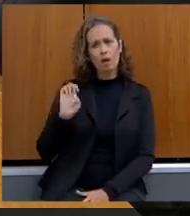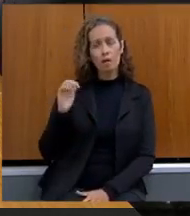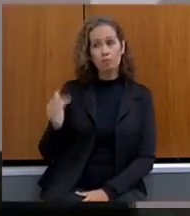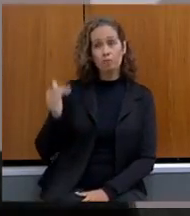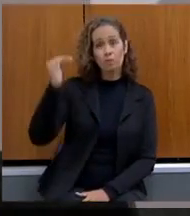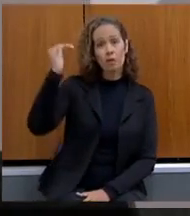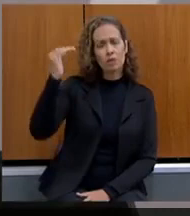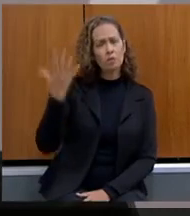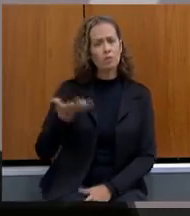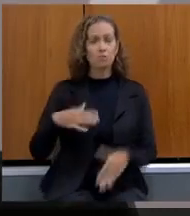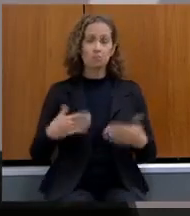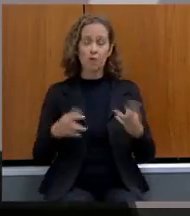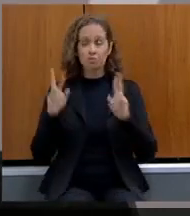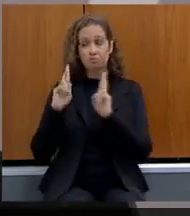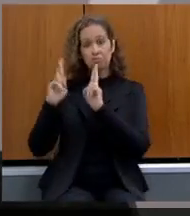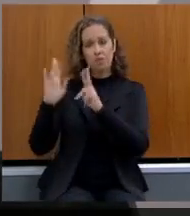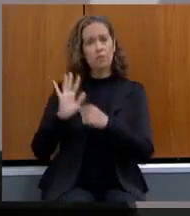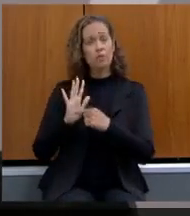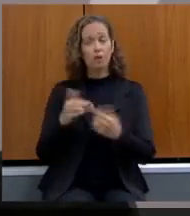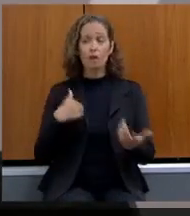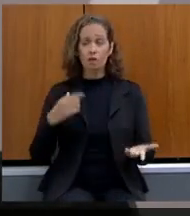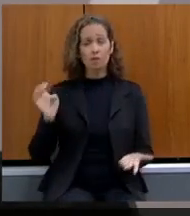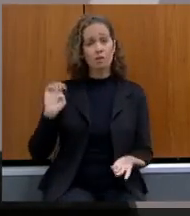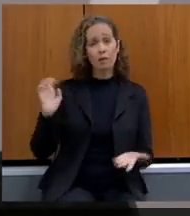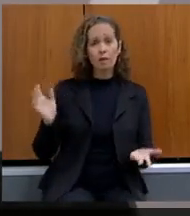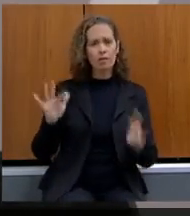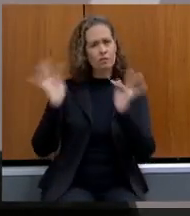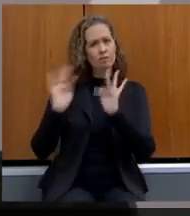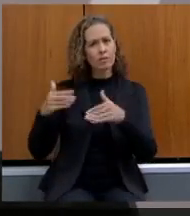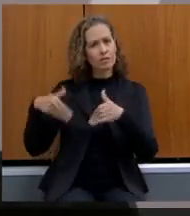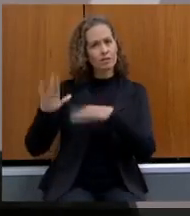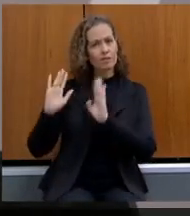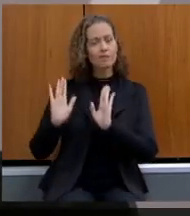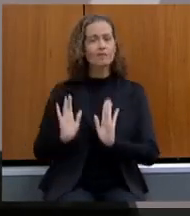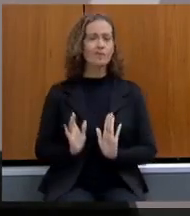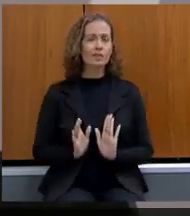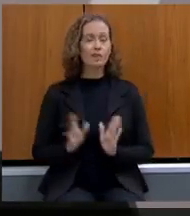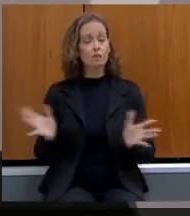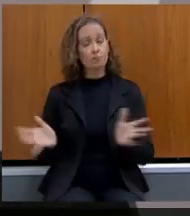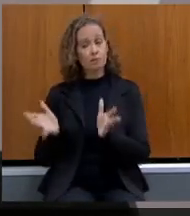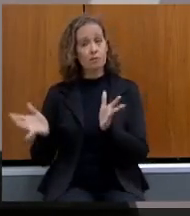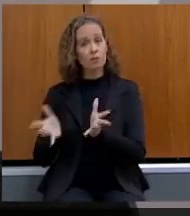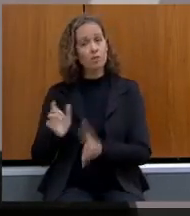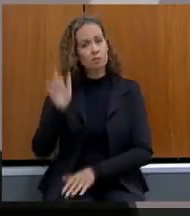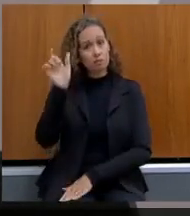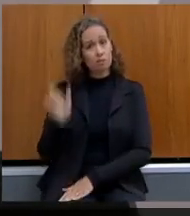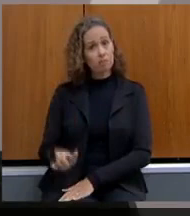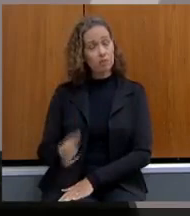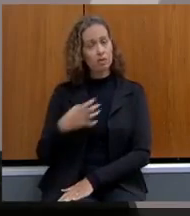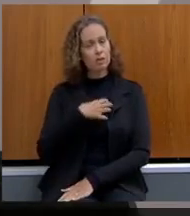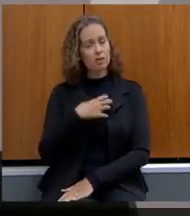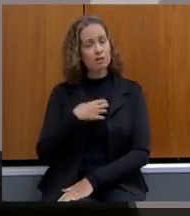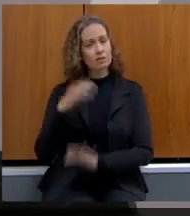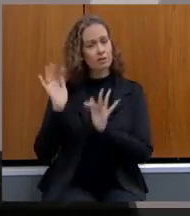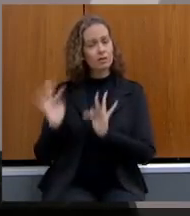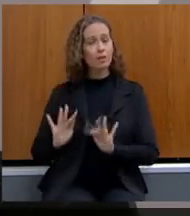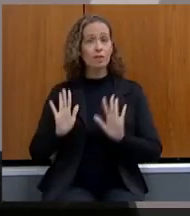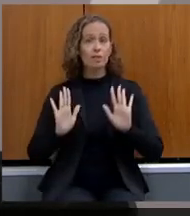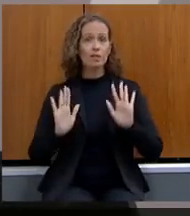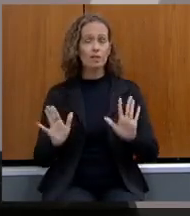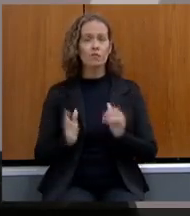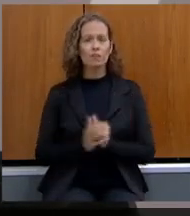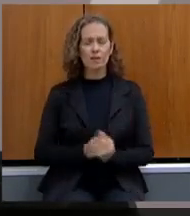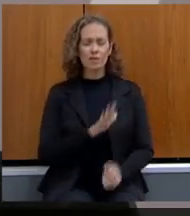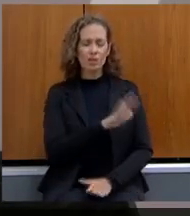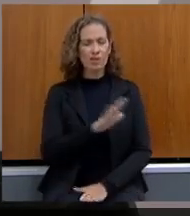mais respeito da sociedade se ela se impor e mostrar se eu sou gay e vai ser feliz eu motivo aquela pessoa ser feliz sabe agora com criança gente não